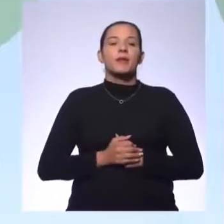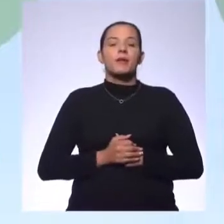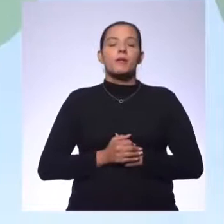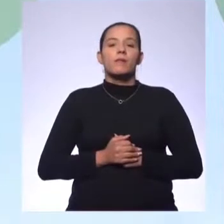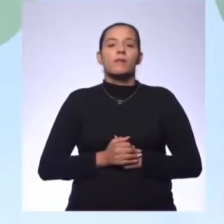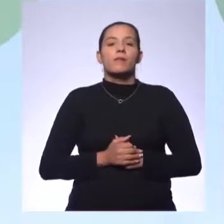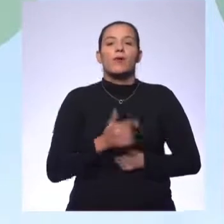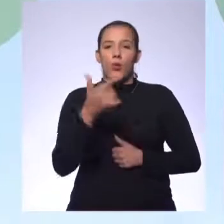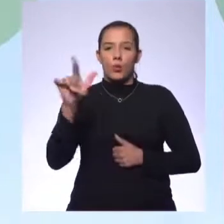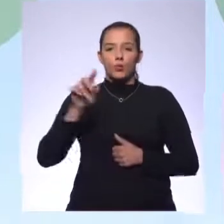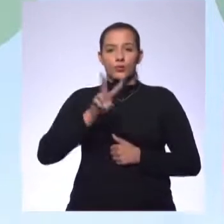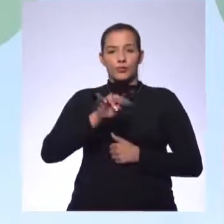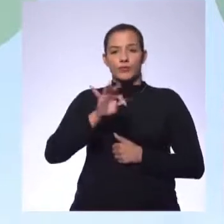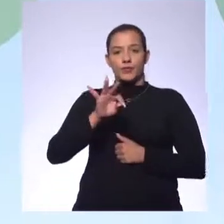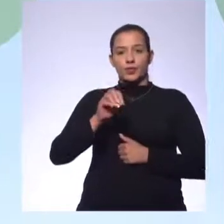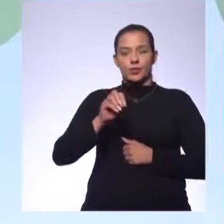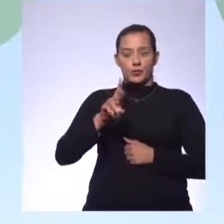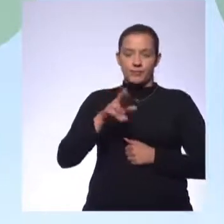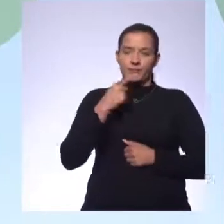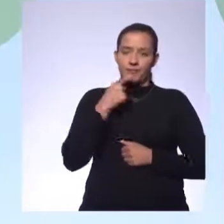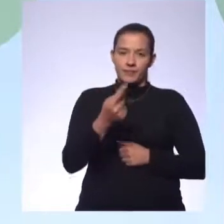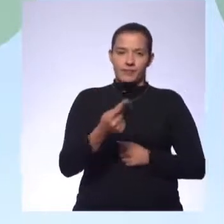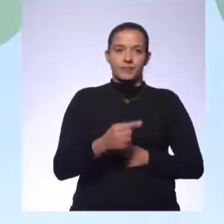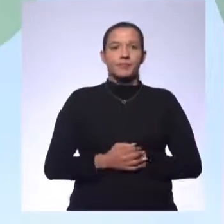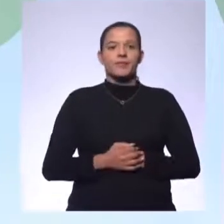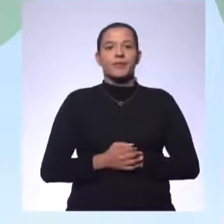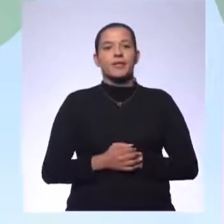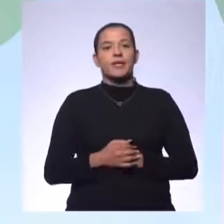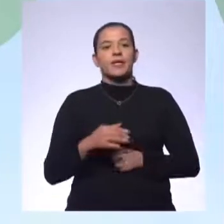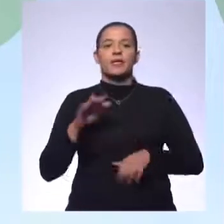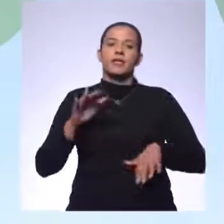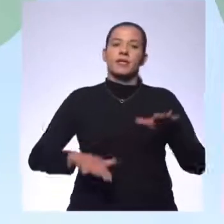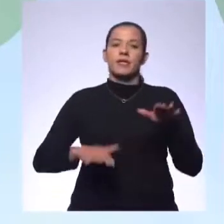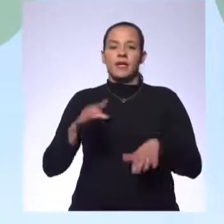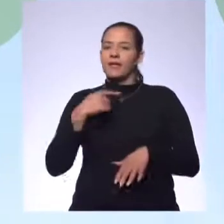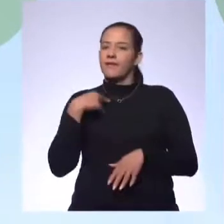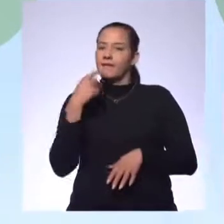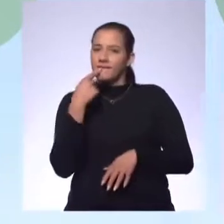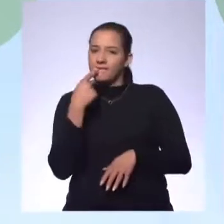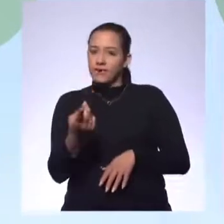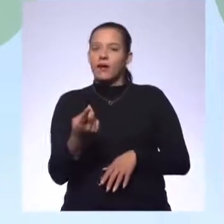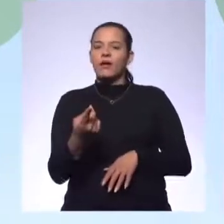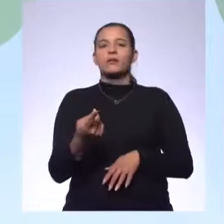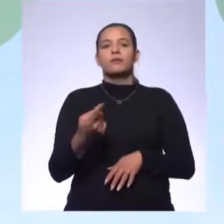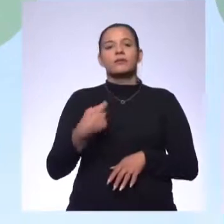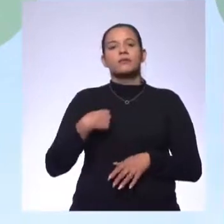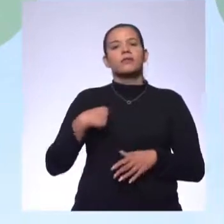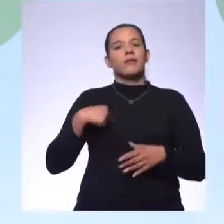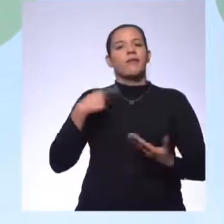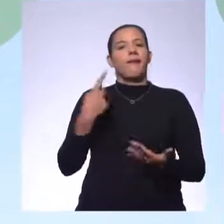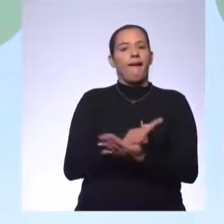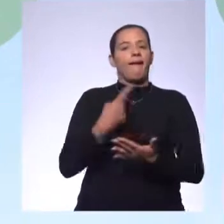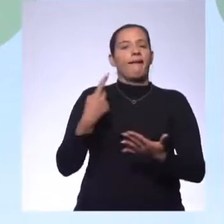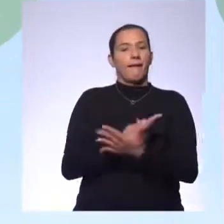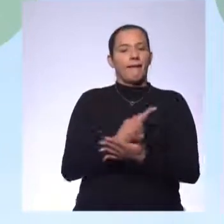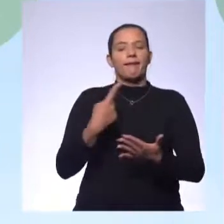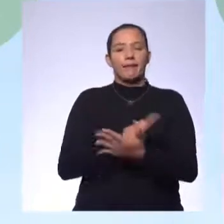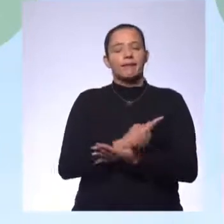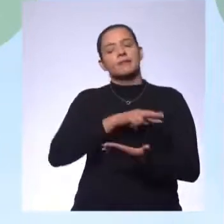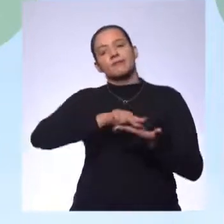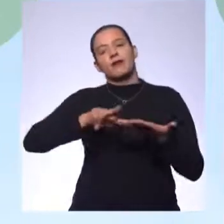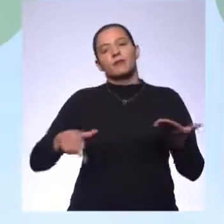ver aqui. Possui defeitos. Ele mesmo fala que possui defeitos, segundo o aluno José